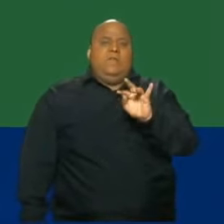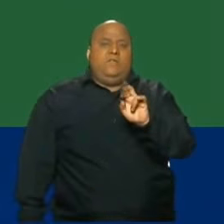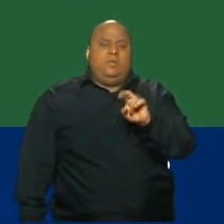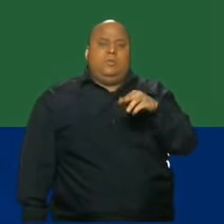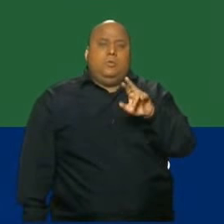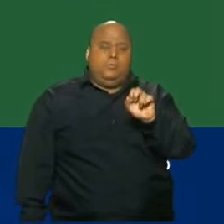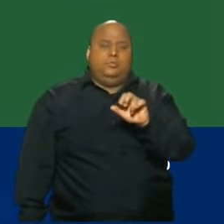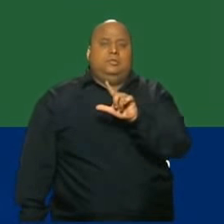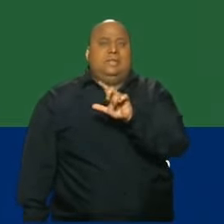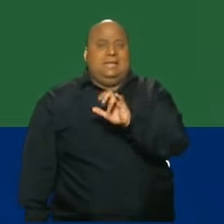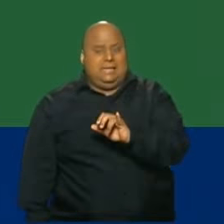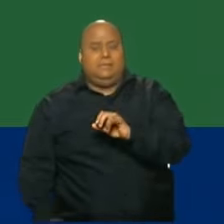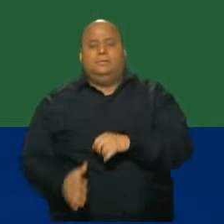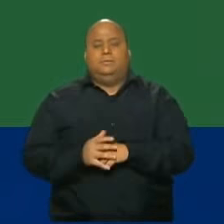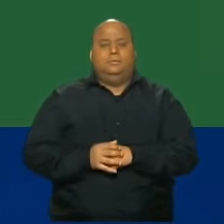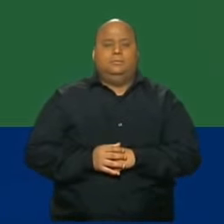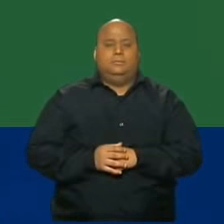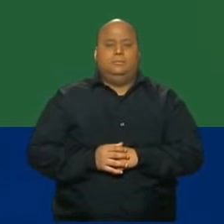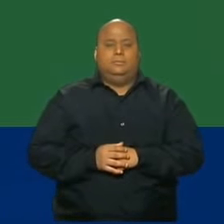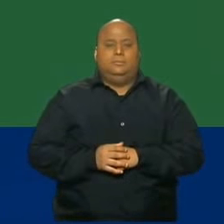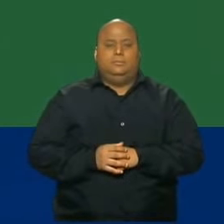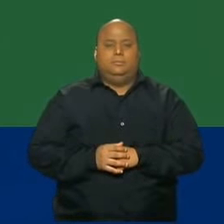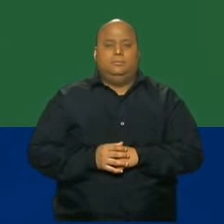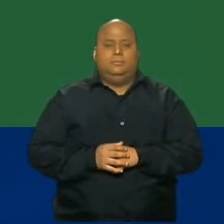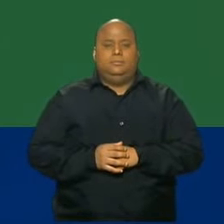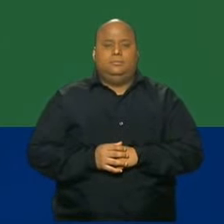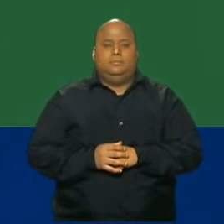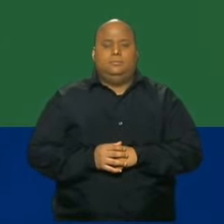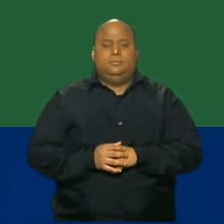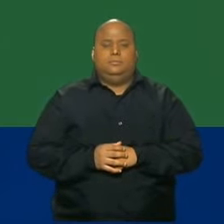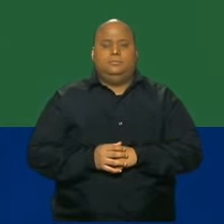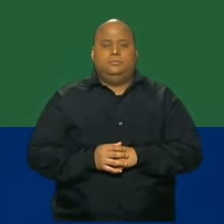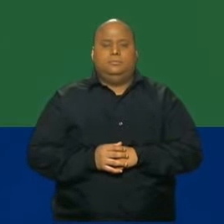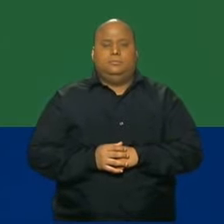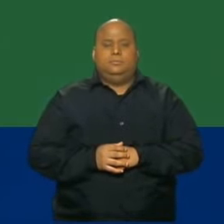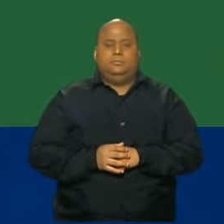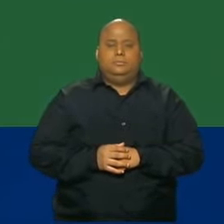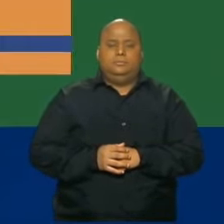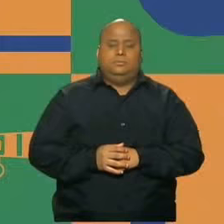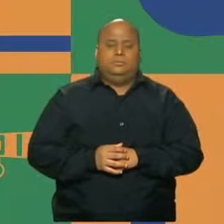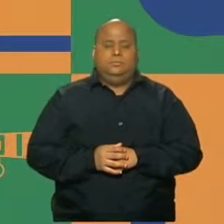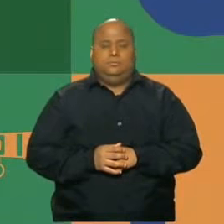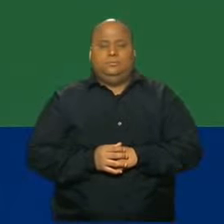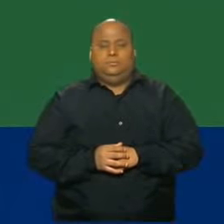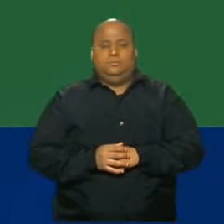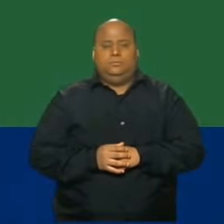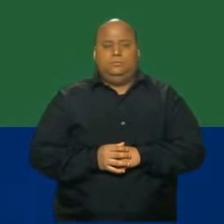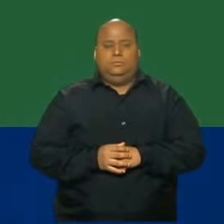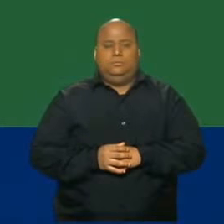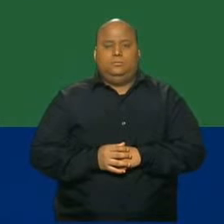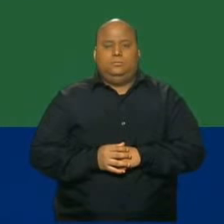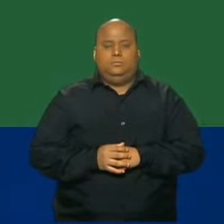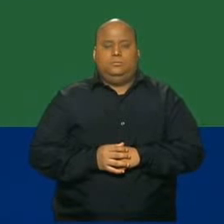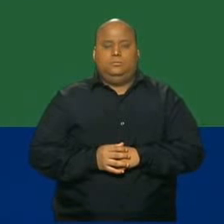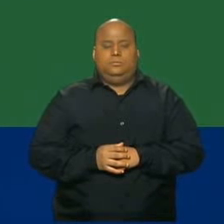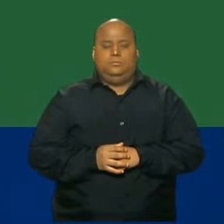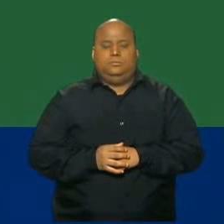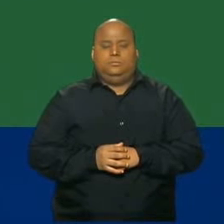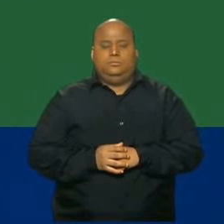e Illy. Que sorte a minha, ah, ter você pra dividir dias inteiros.